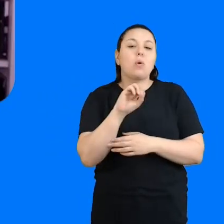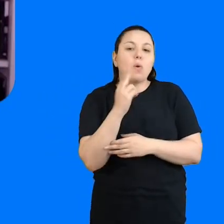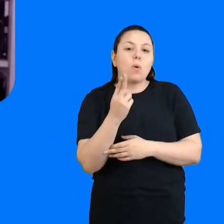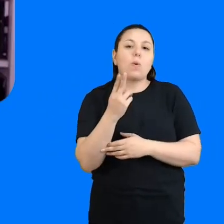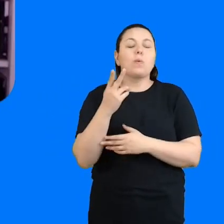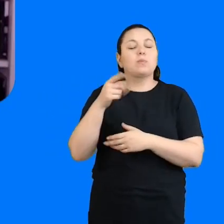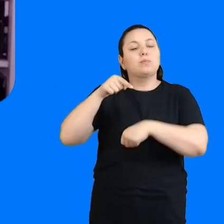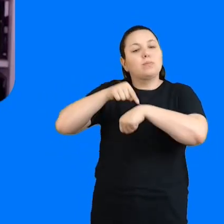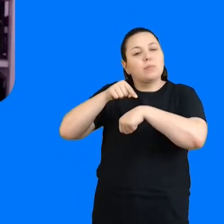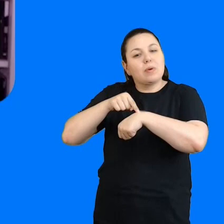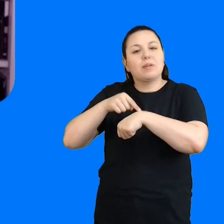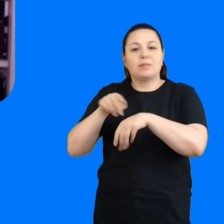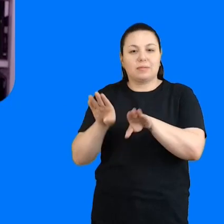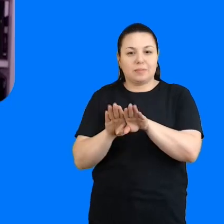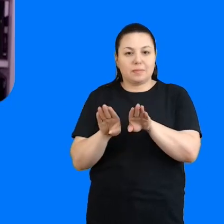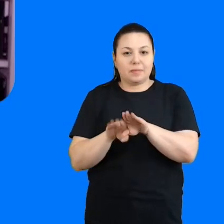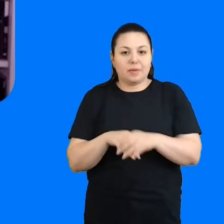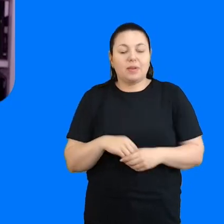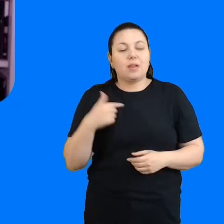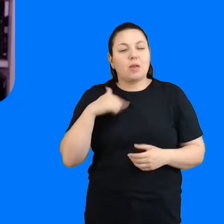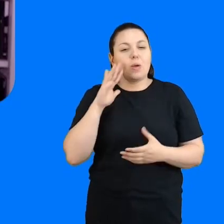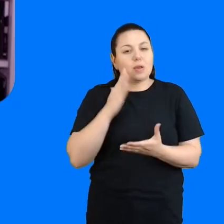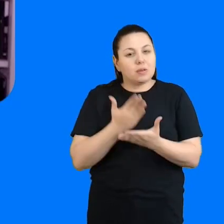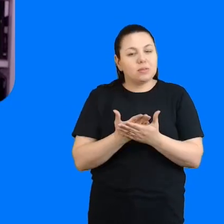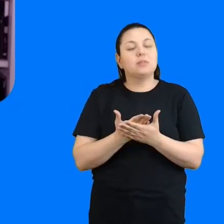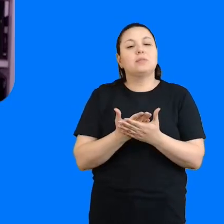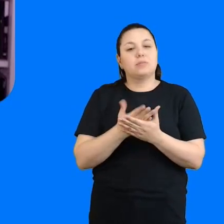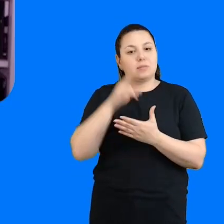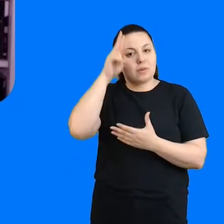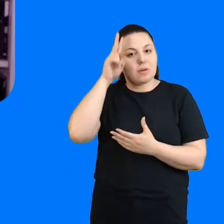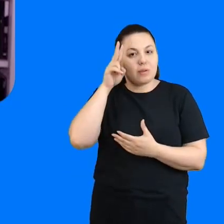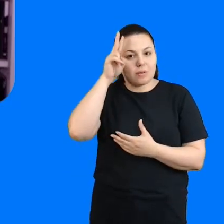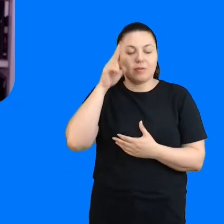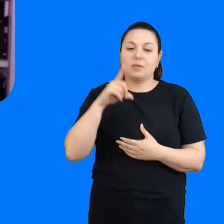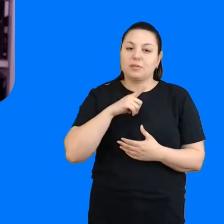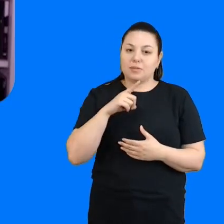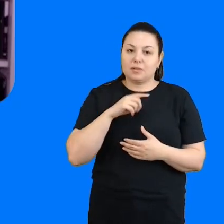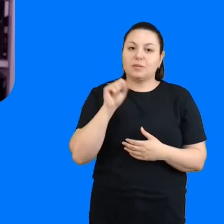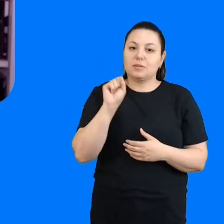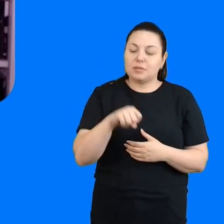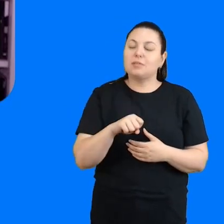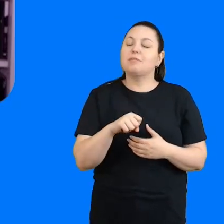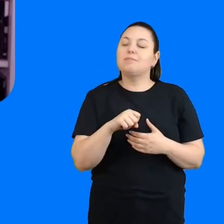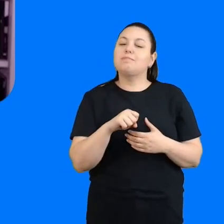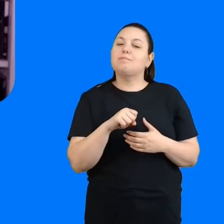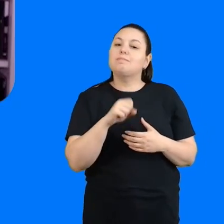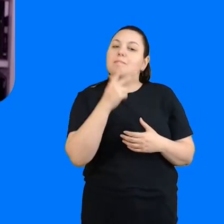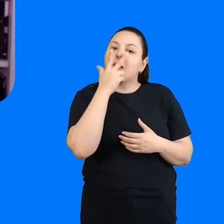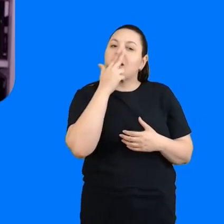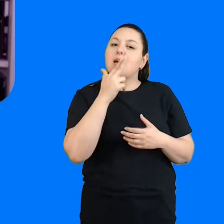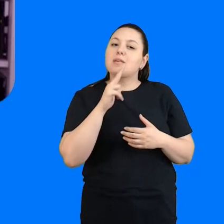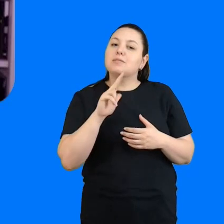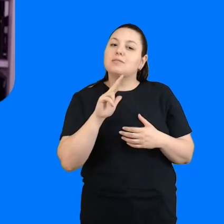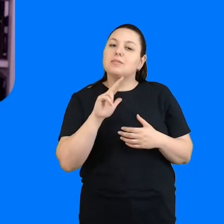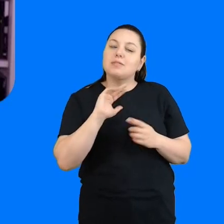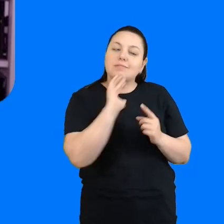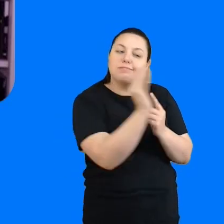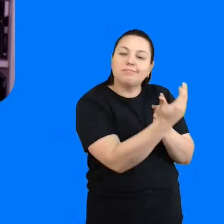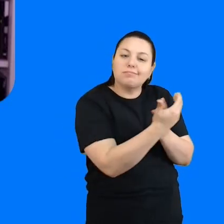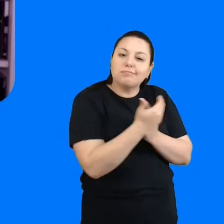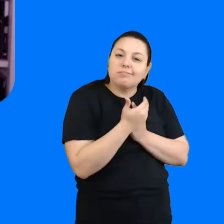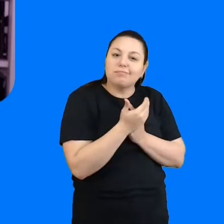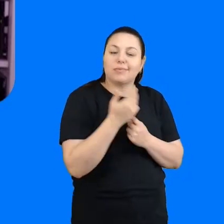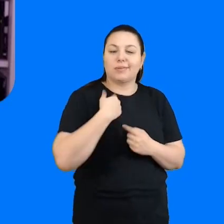eu acredito que o storytelling regenerativo tem este papel curador, sabem? Quando estamos em frente a um